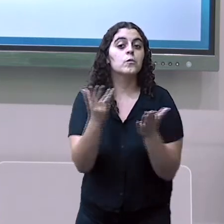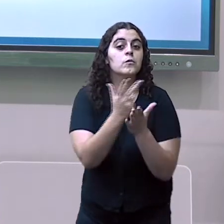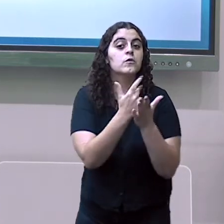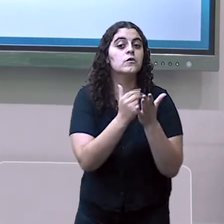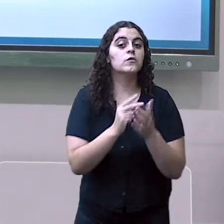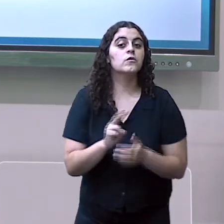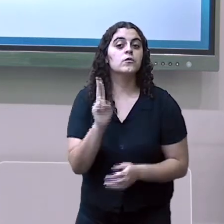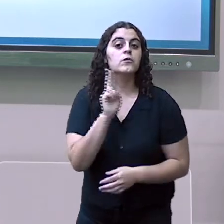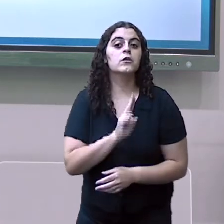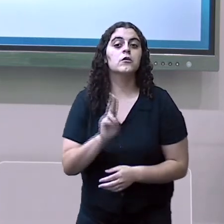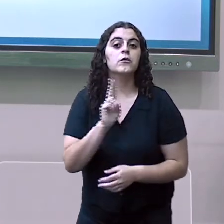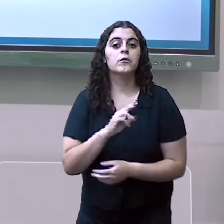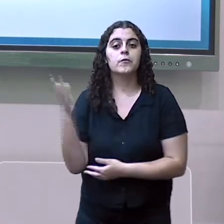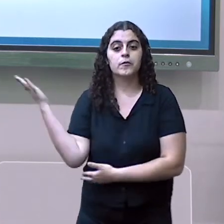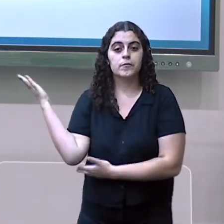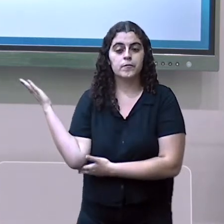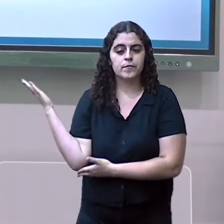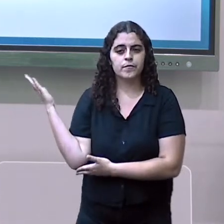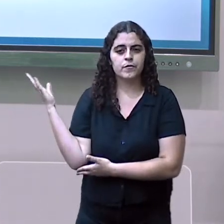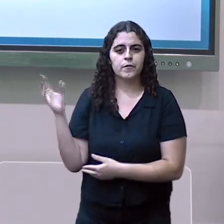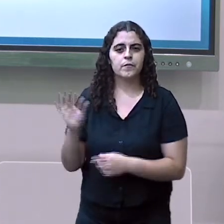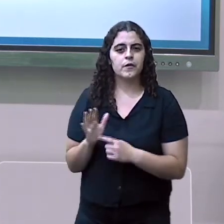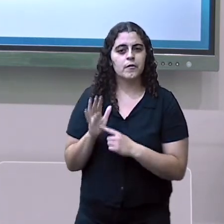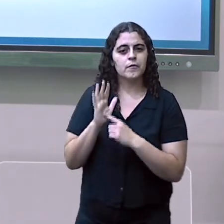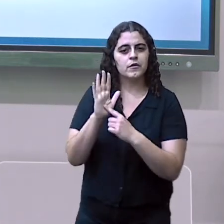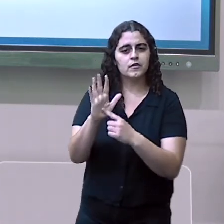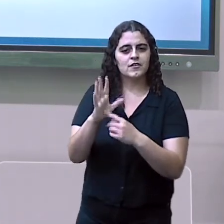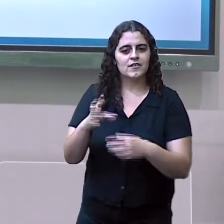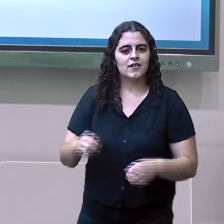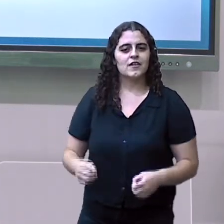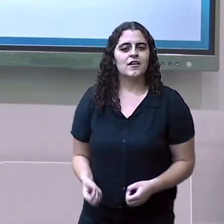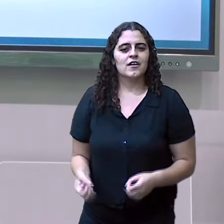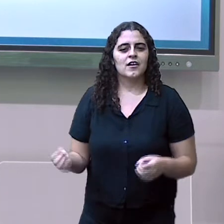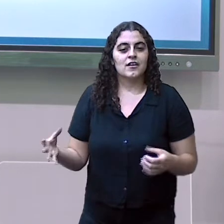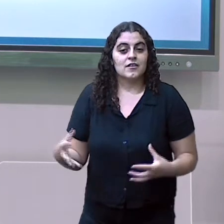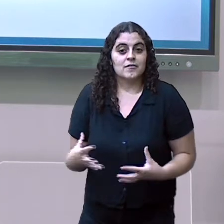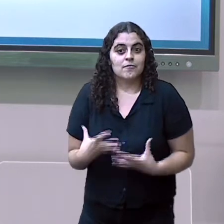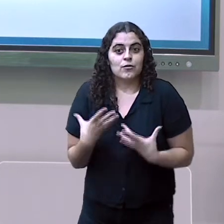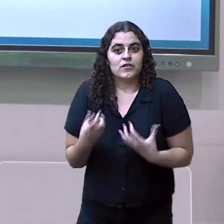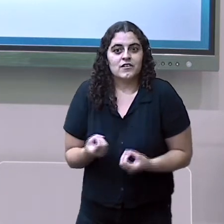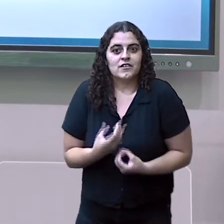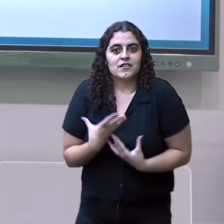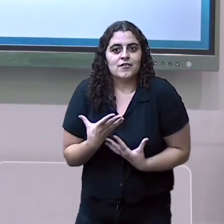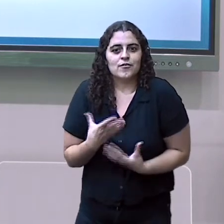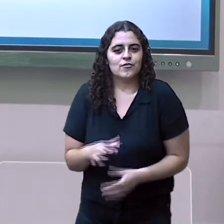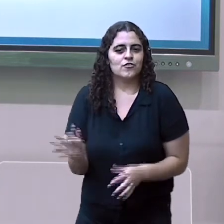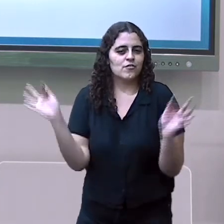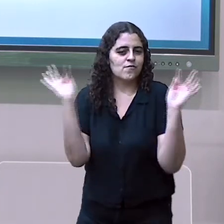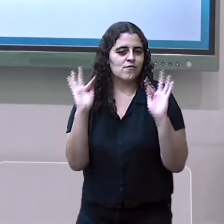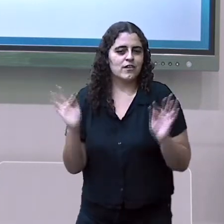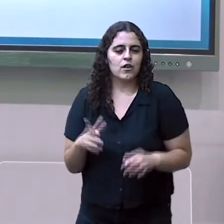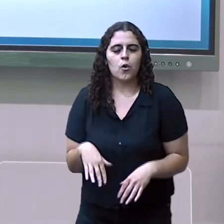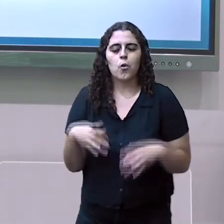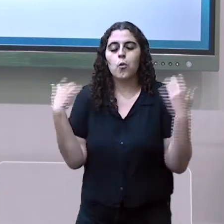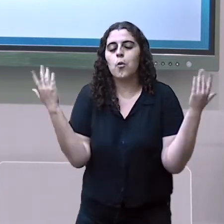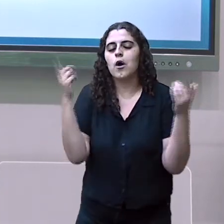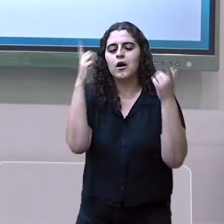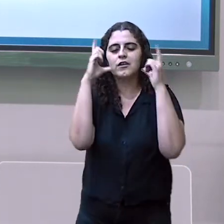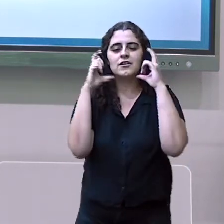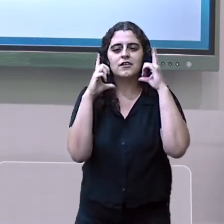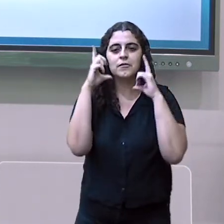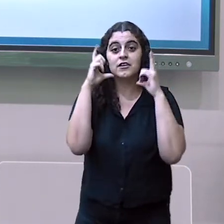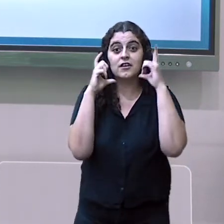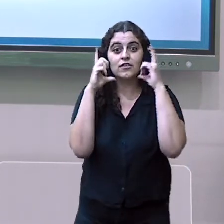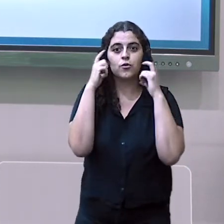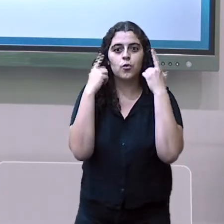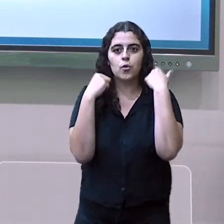irá utilizar para demonstrar sua felicidade? Qual é a expressão do seu rosto quando você está